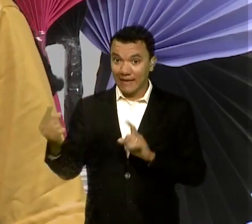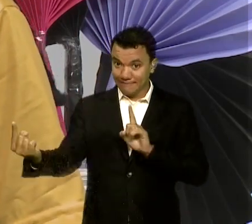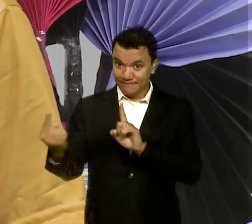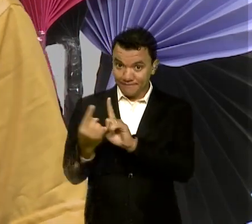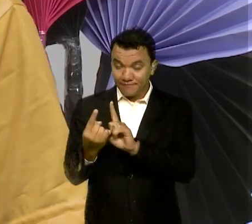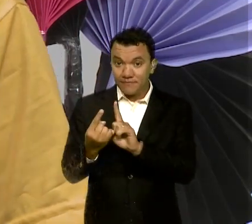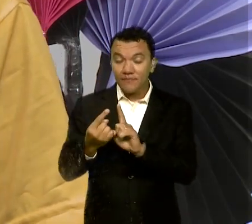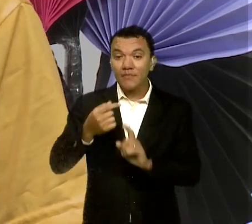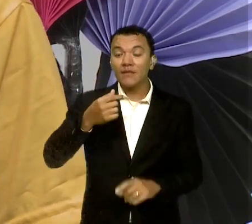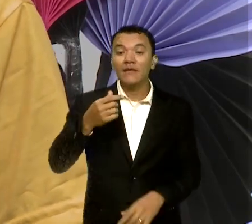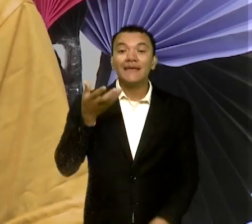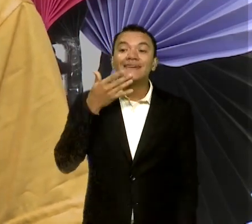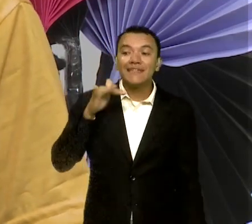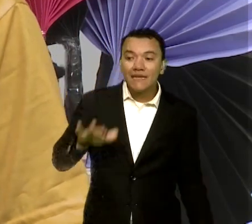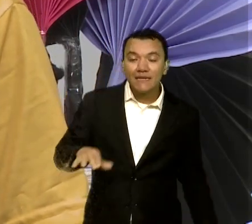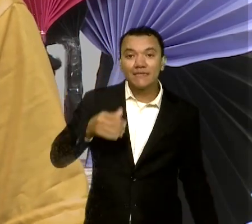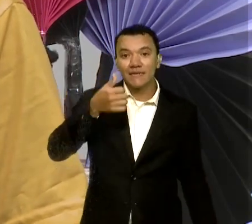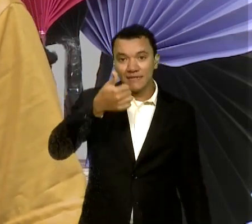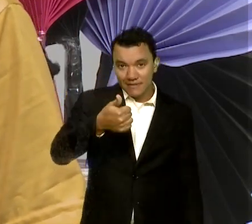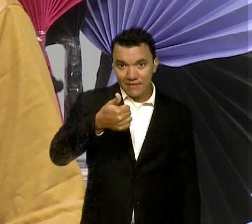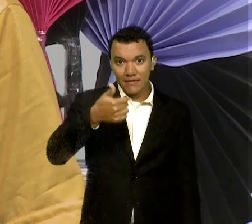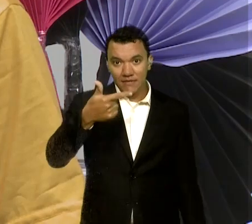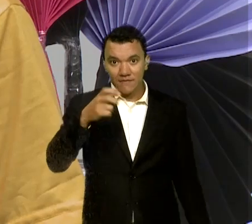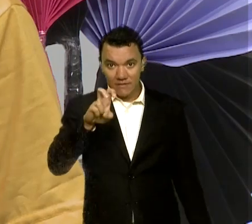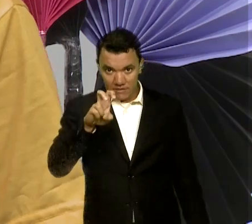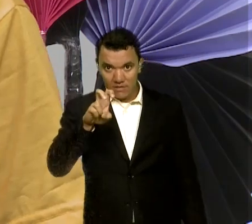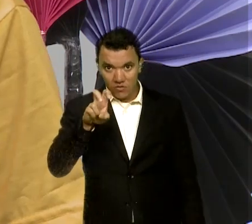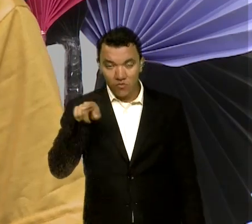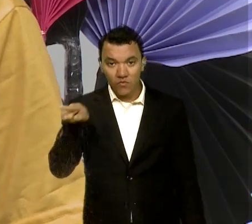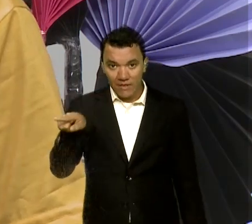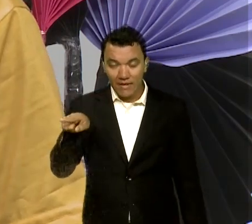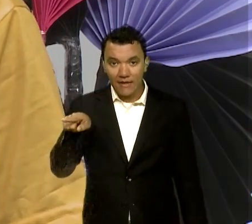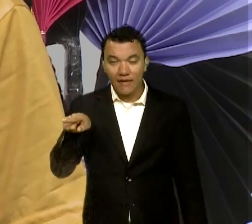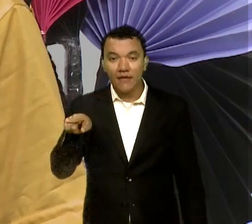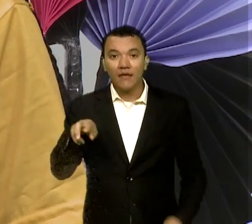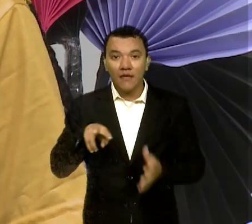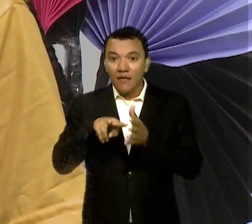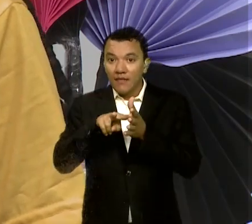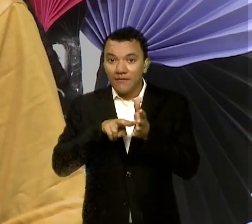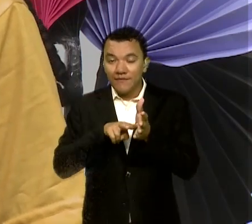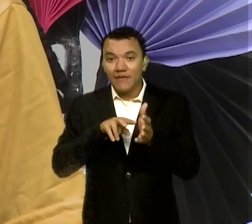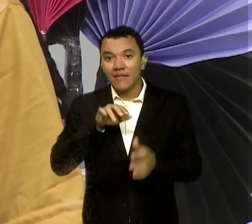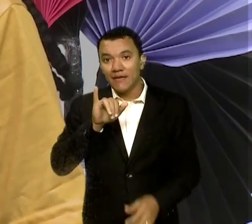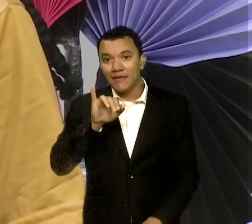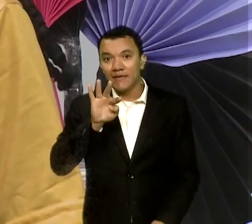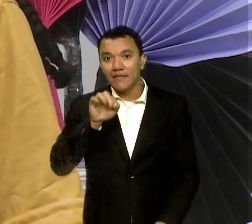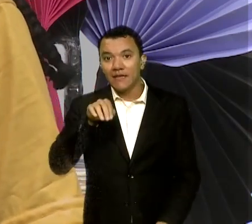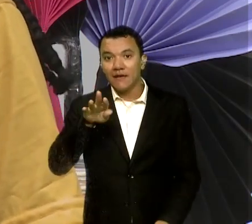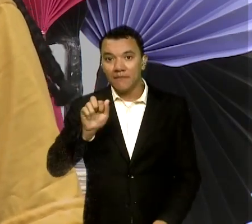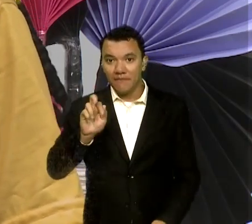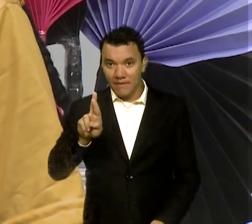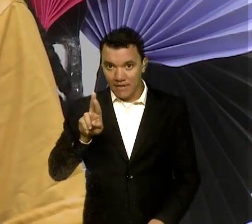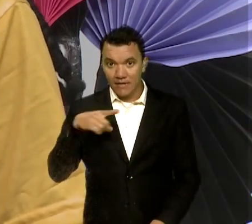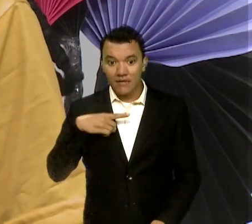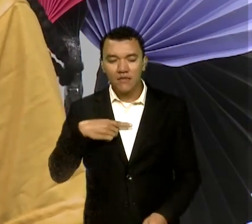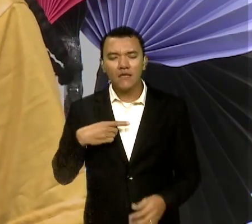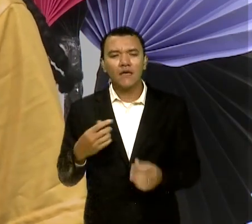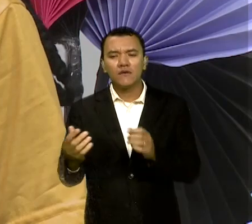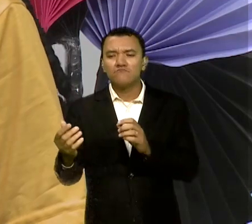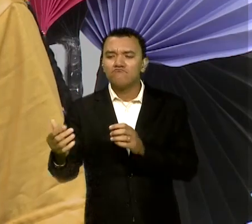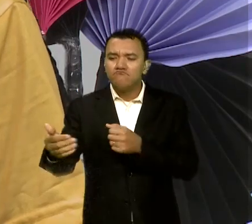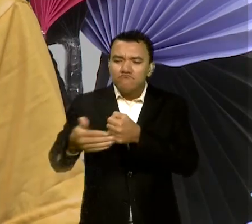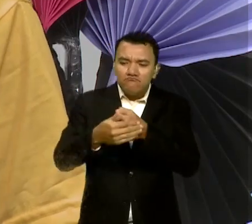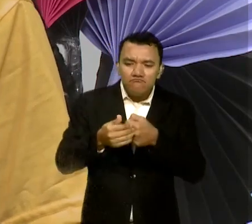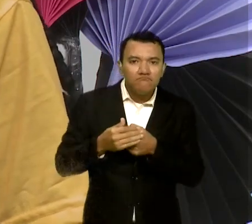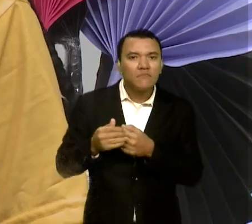Itamar. A gente não faz somente atendimento escolar, também acolhimento social. E tudo isso, como você mesma disse, é um trabalho de